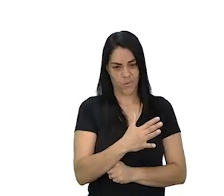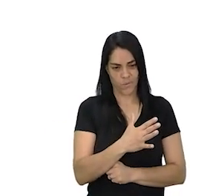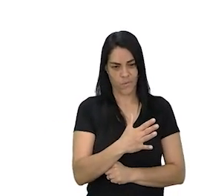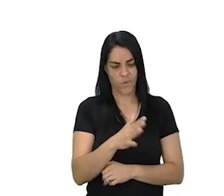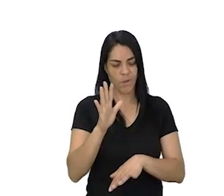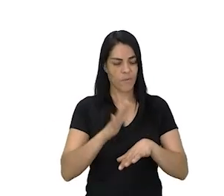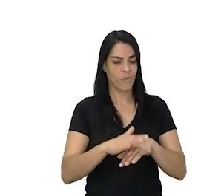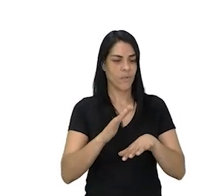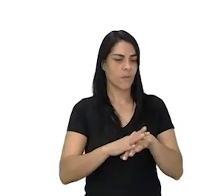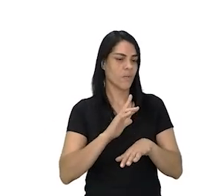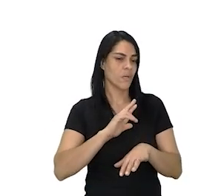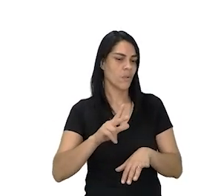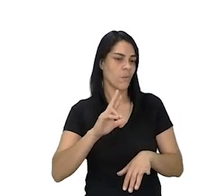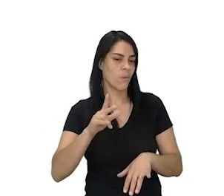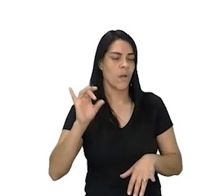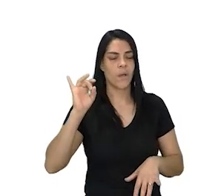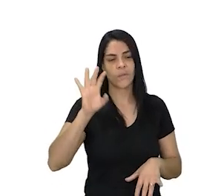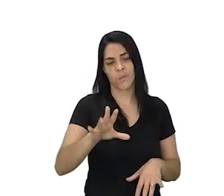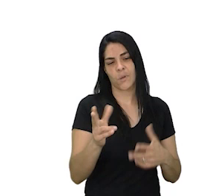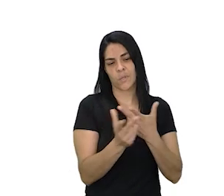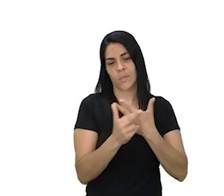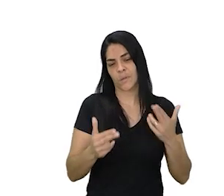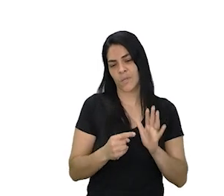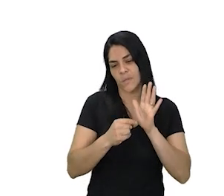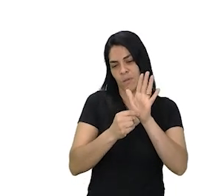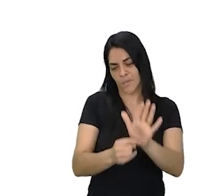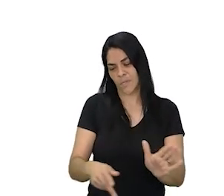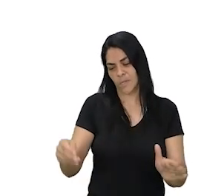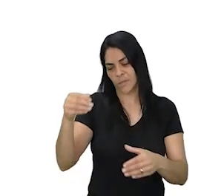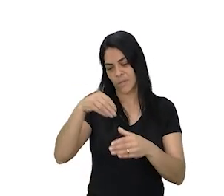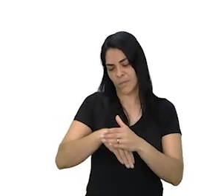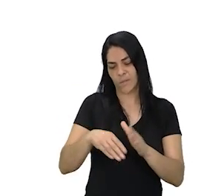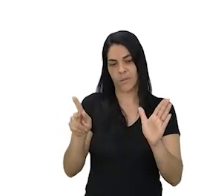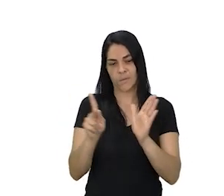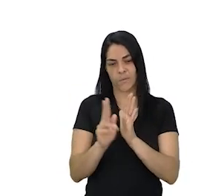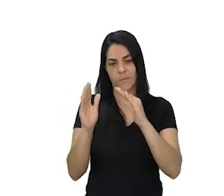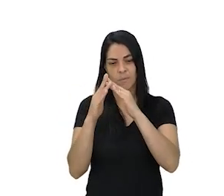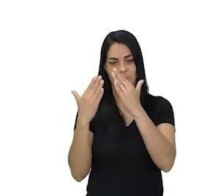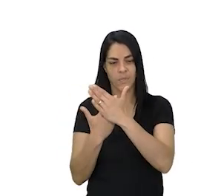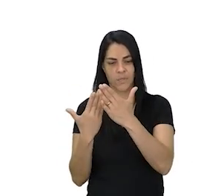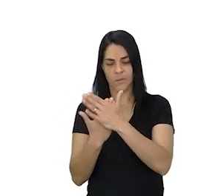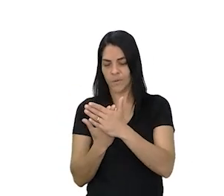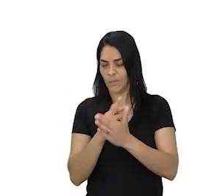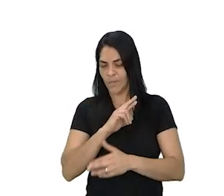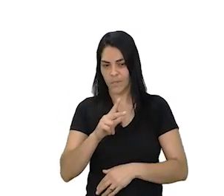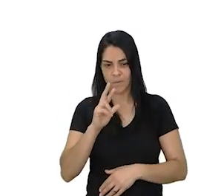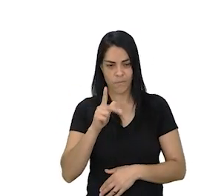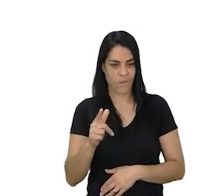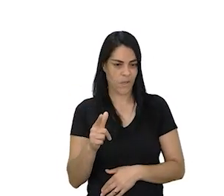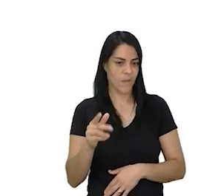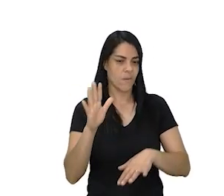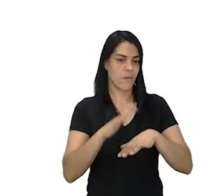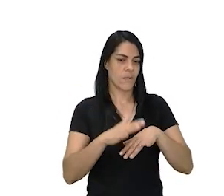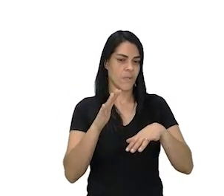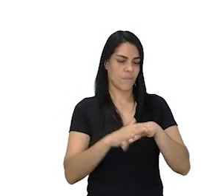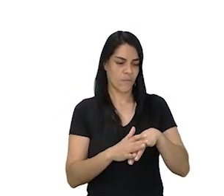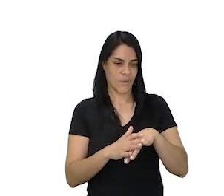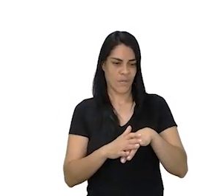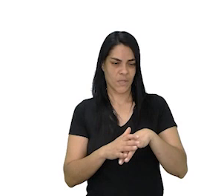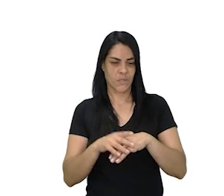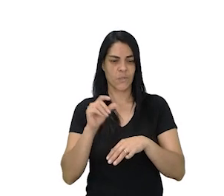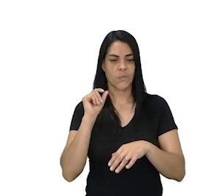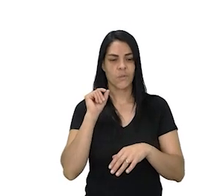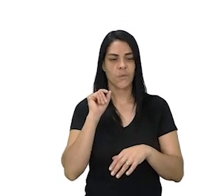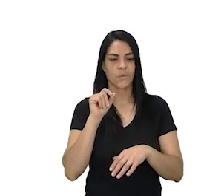está só nas situações apresentadas na escola, ela está, no fundo, né, o letramento matemático